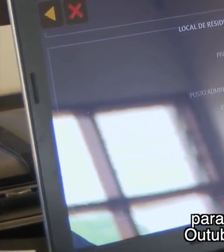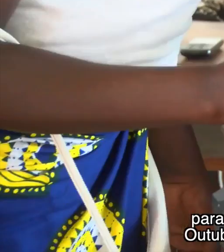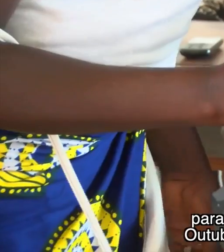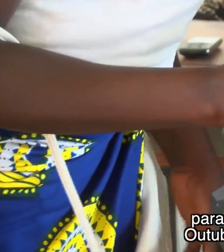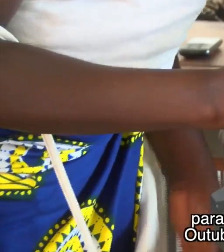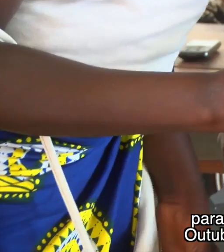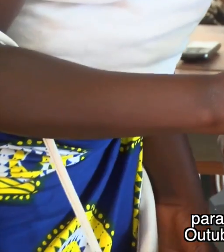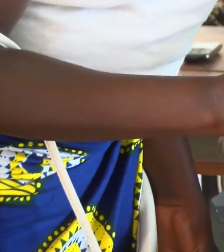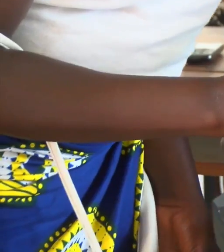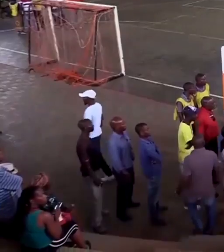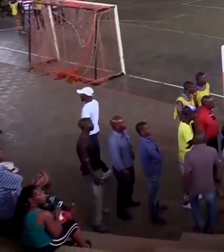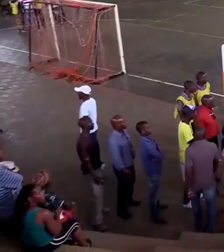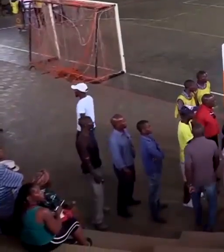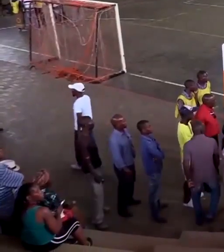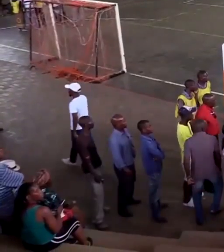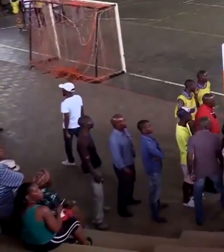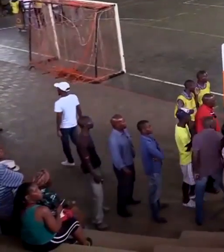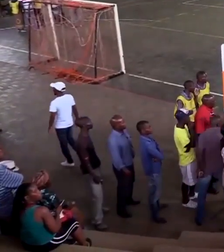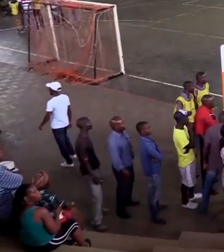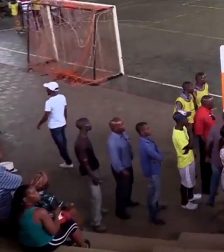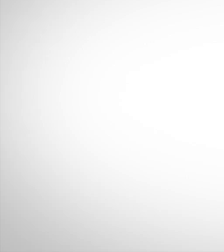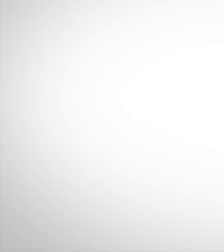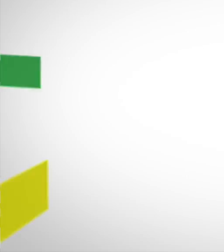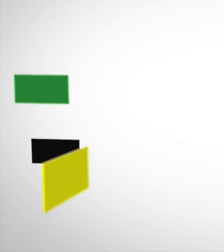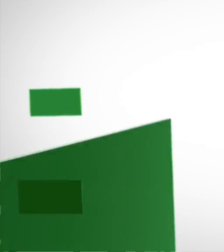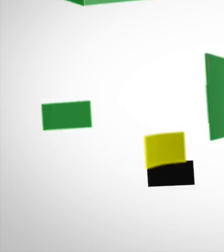15 de outubro à escala nacional.